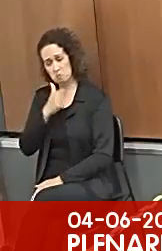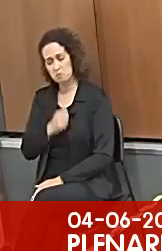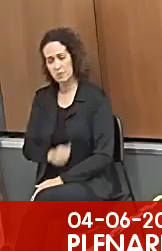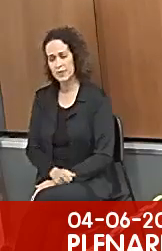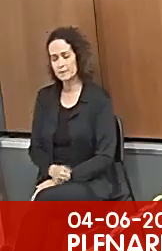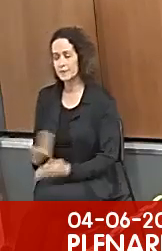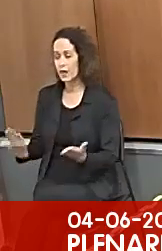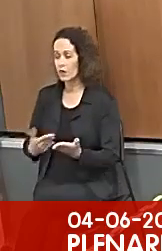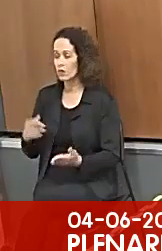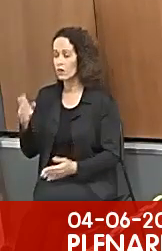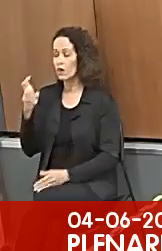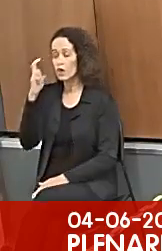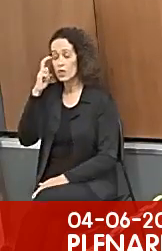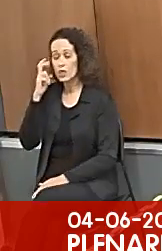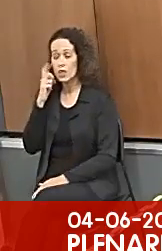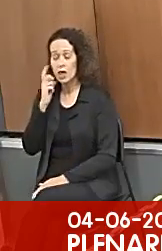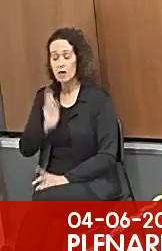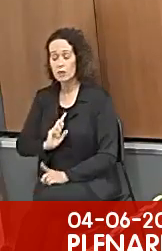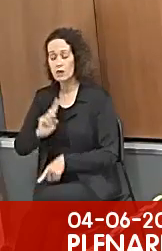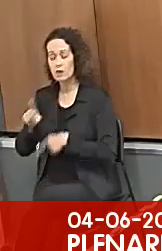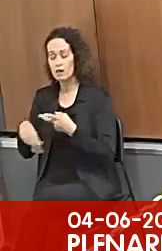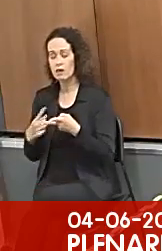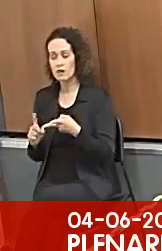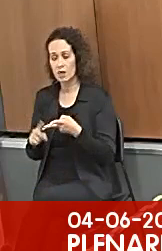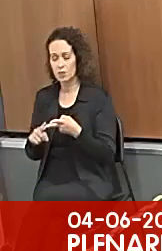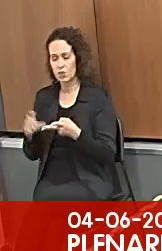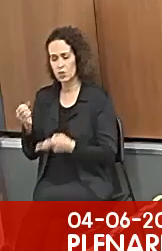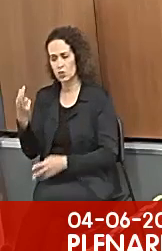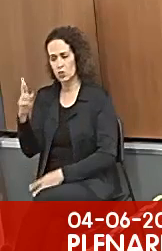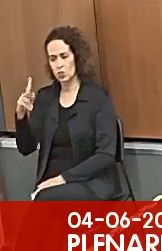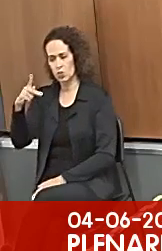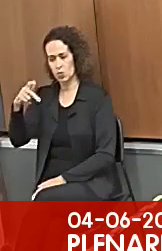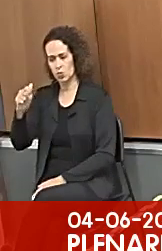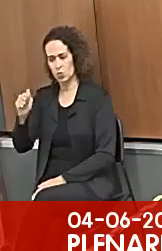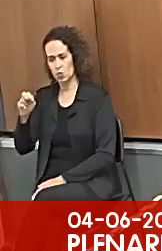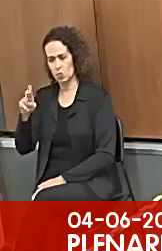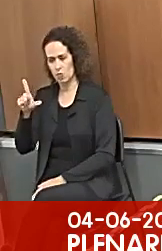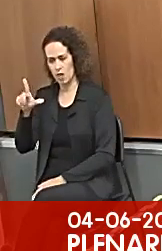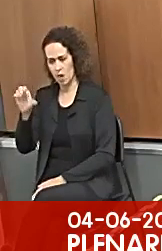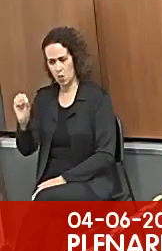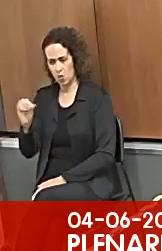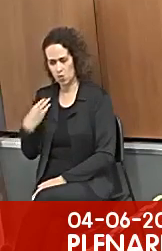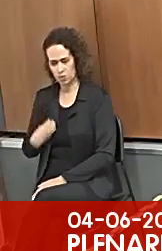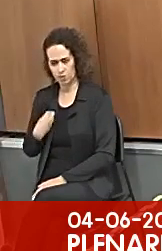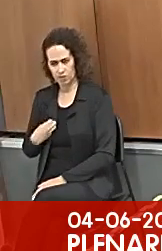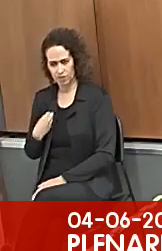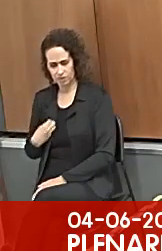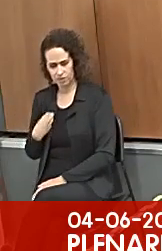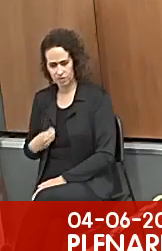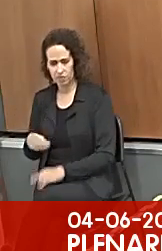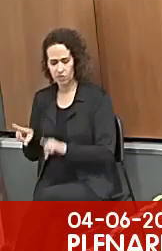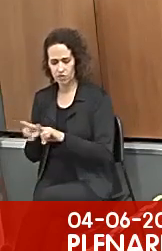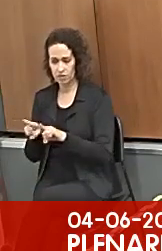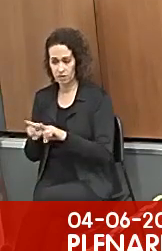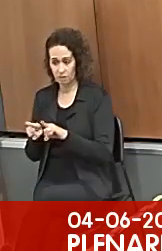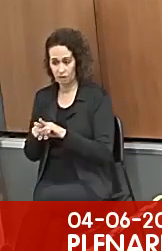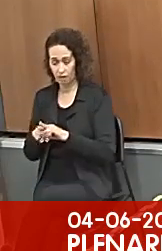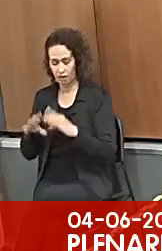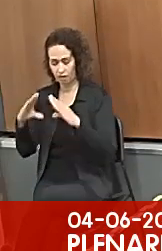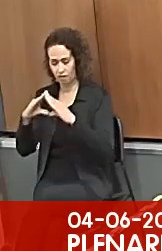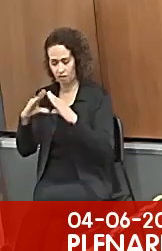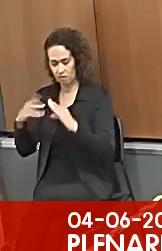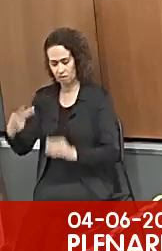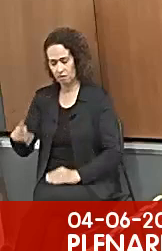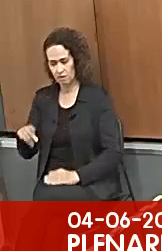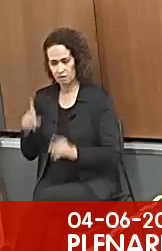deputado Zé Guilherme, logo em seguida o professor Dr. Paulo, aqui presente, que também é membro dessa comissão, e hoje